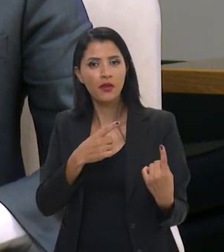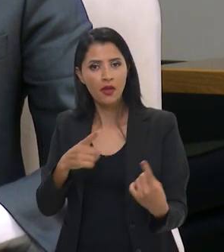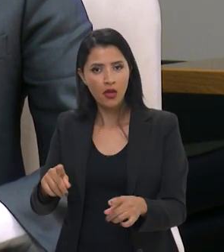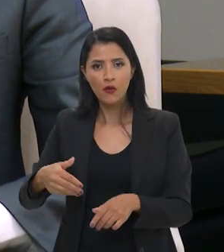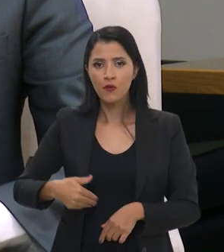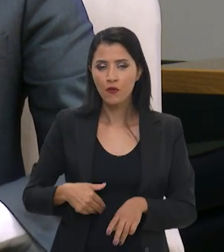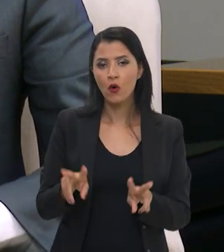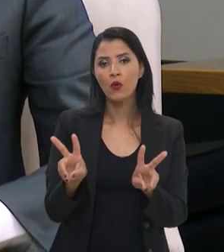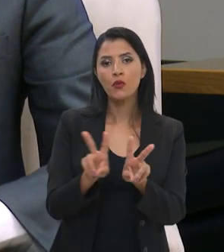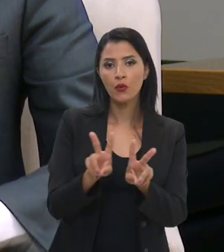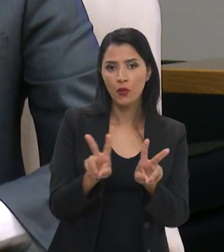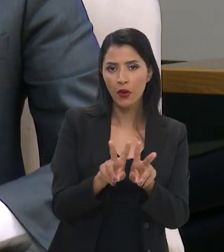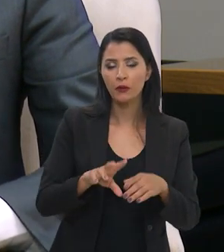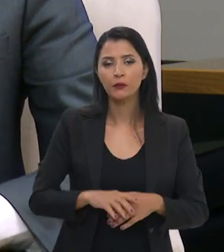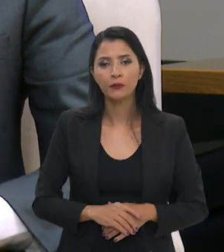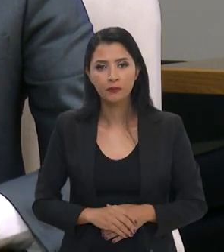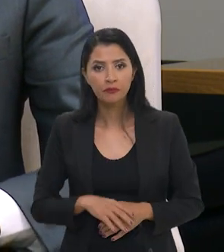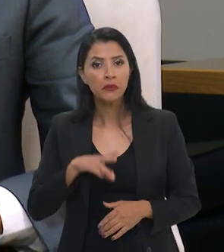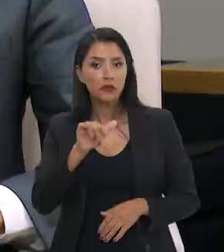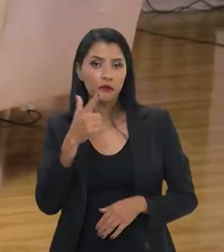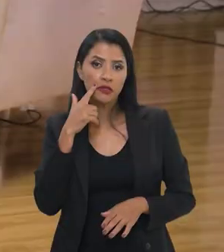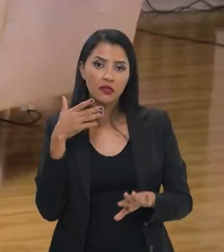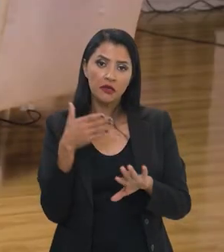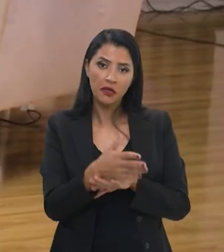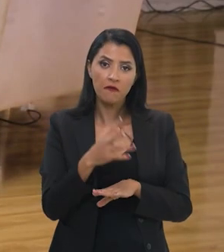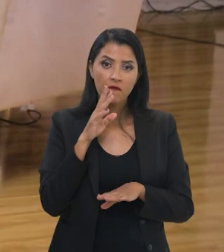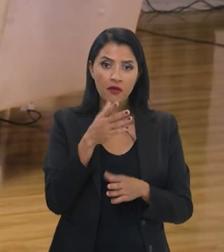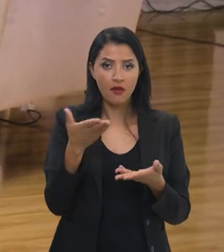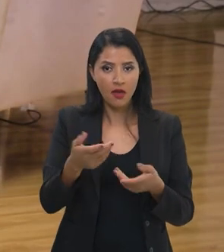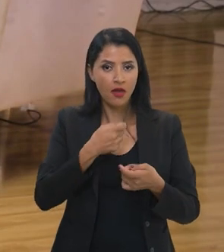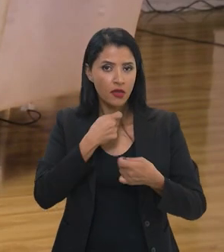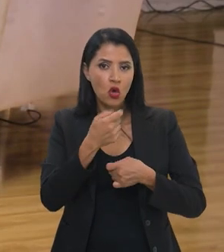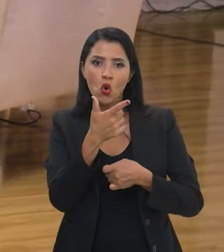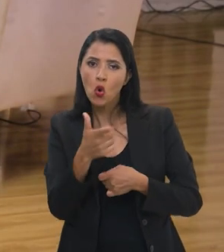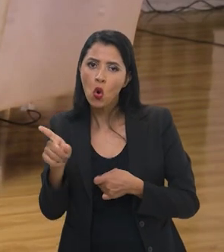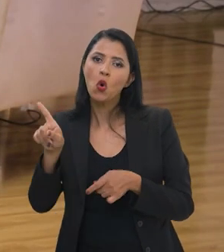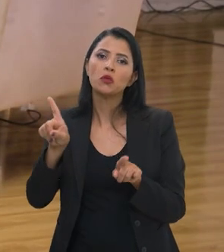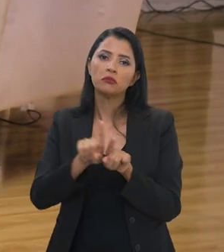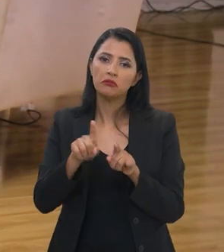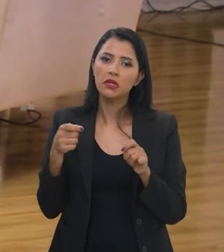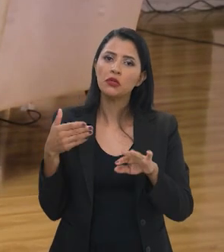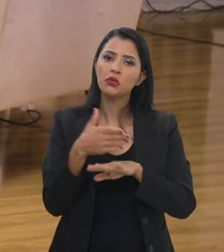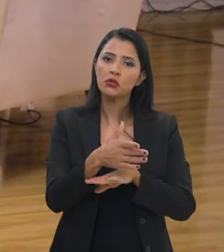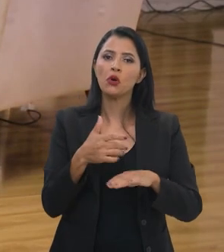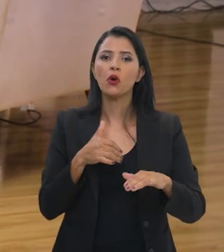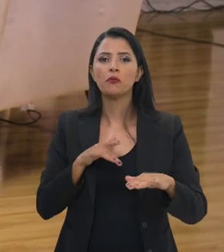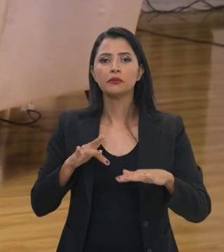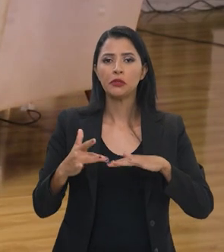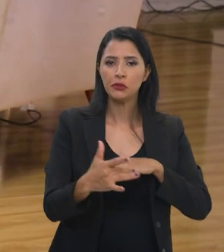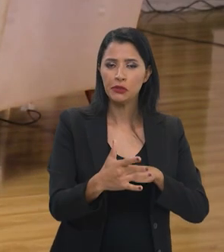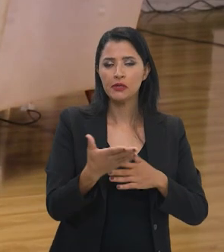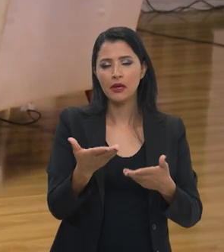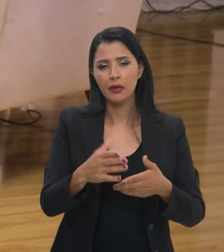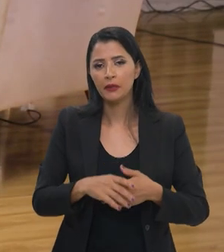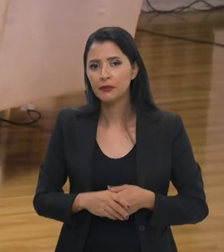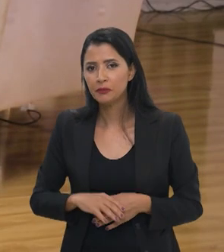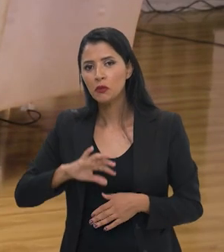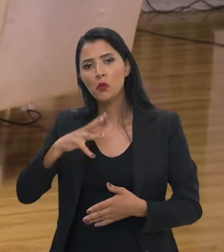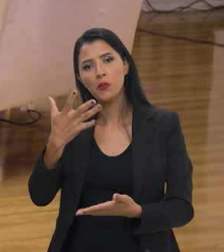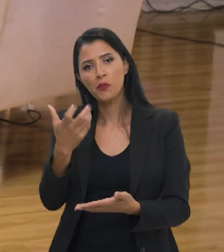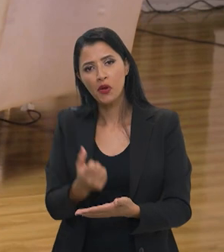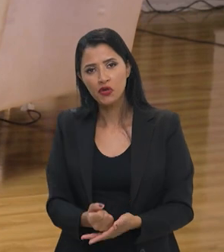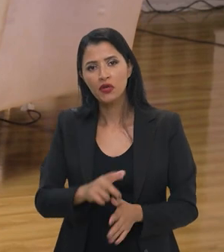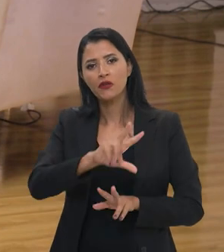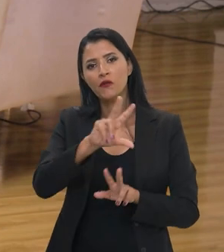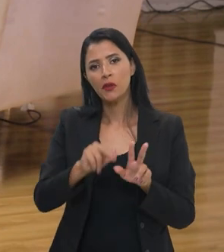social família e combate à fome o Wellington Dias se você quiser rever esta ou outras entrevistas é só seguir as nossas